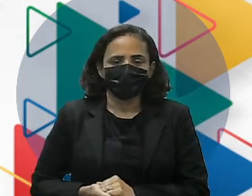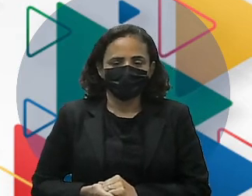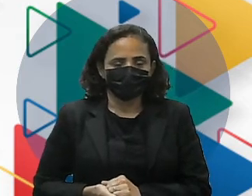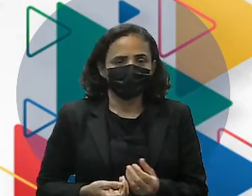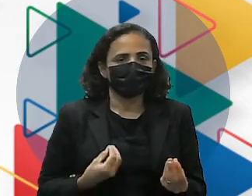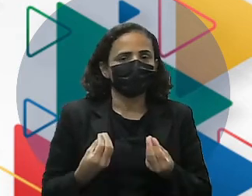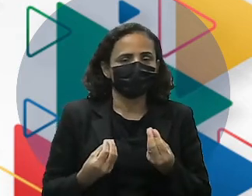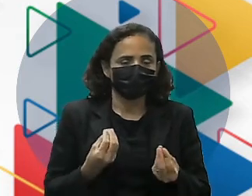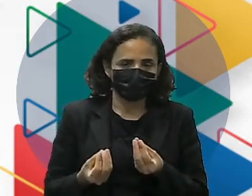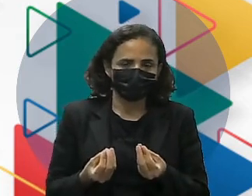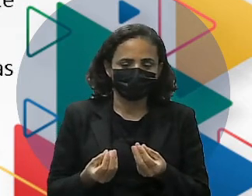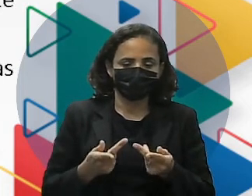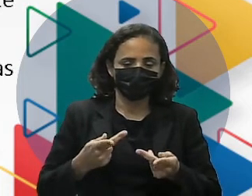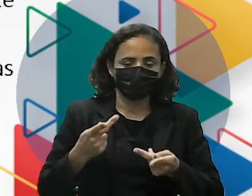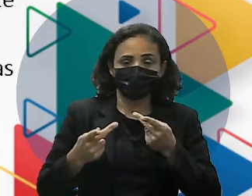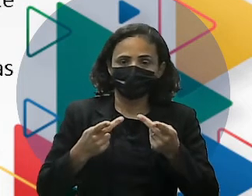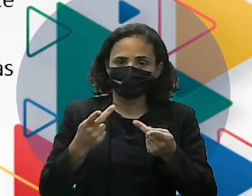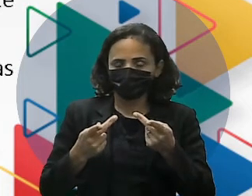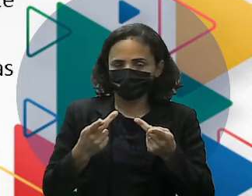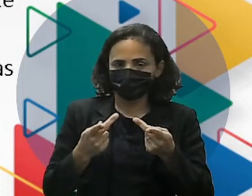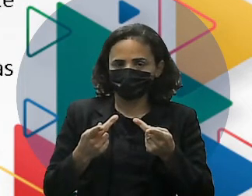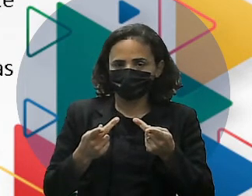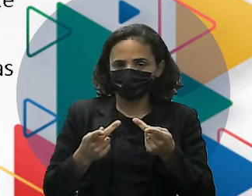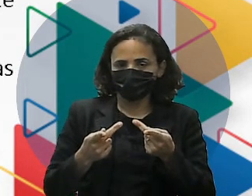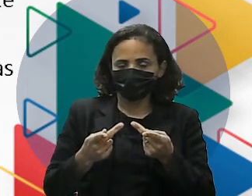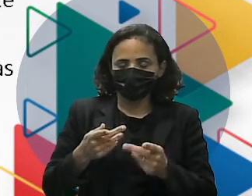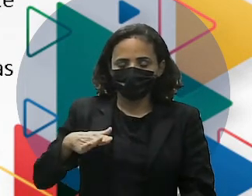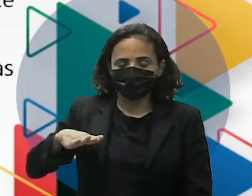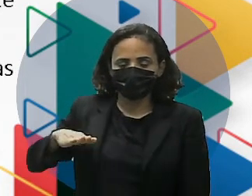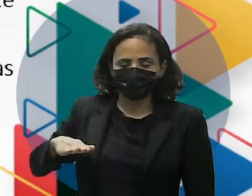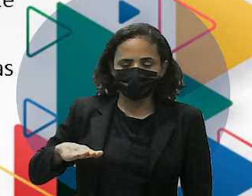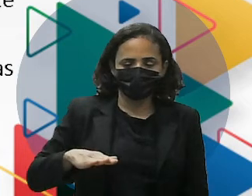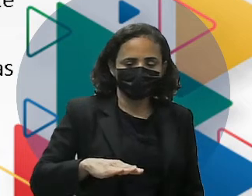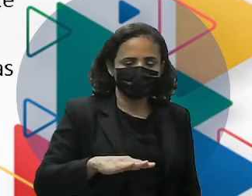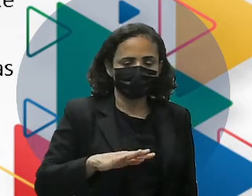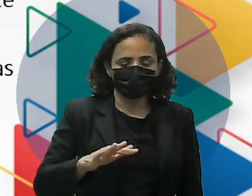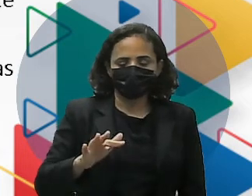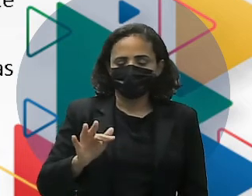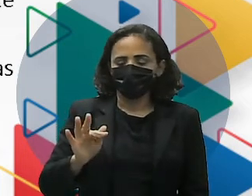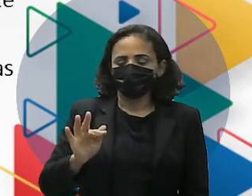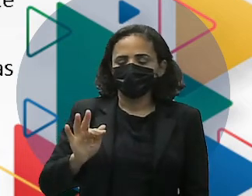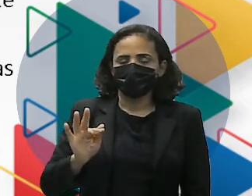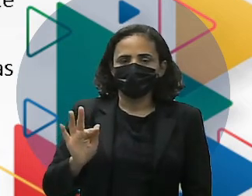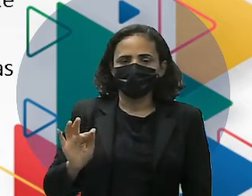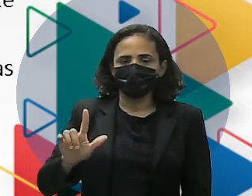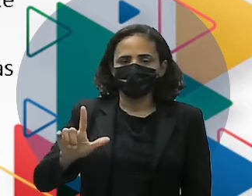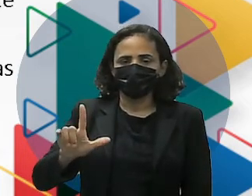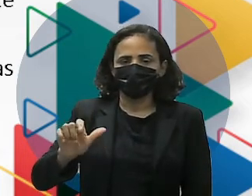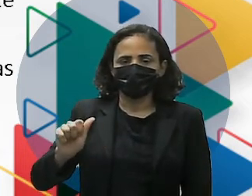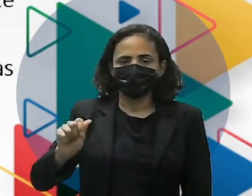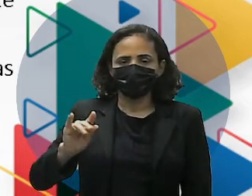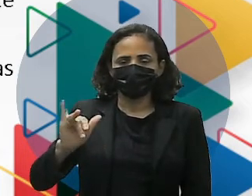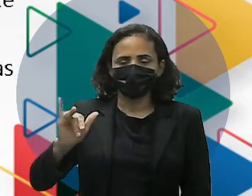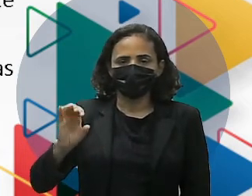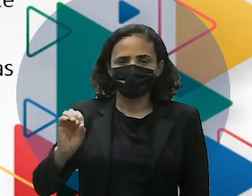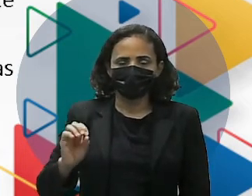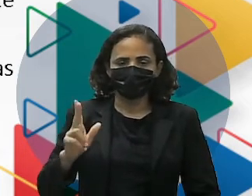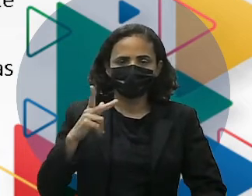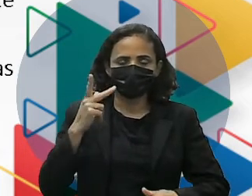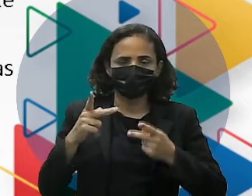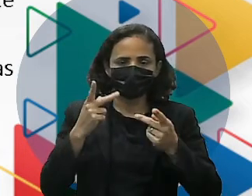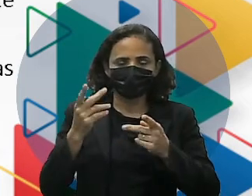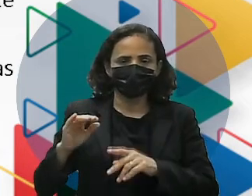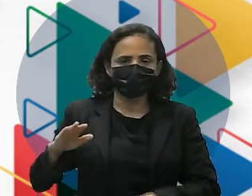Flávio disse foi que a velocidade de um carro de Fórmula 1 e a distância a ser percorrida por esse carro são